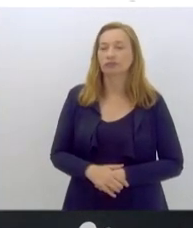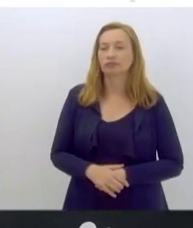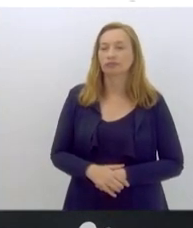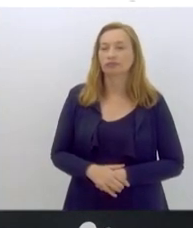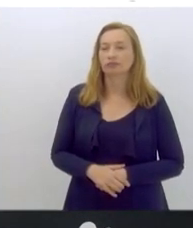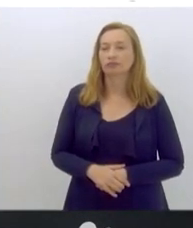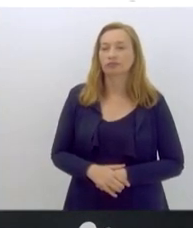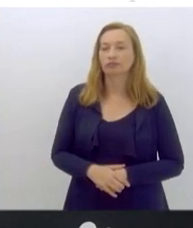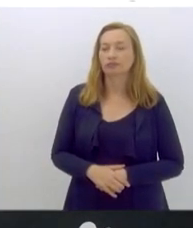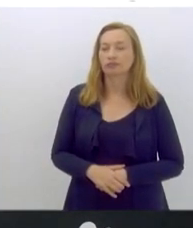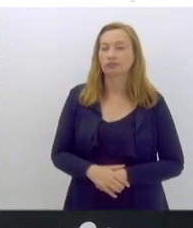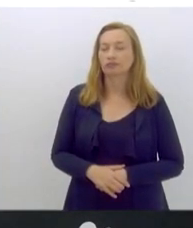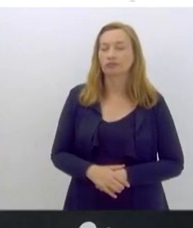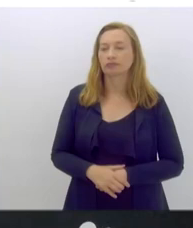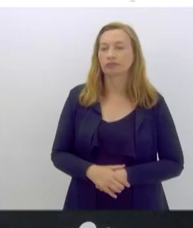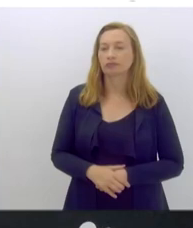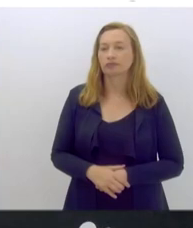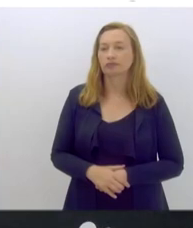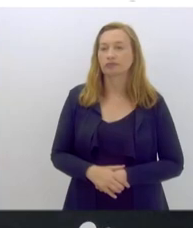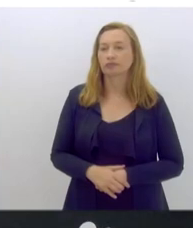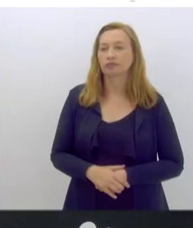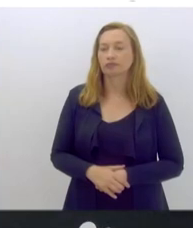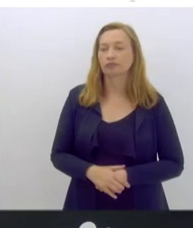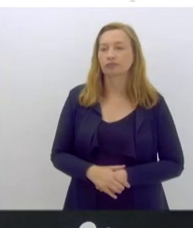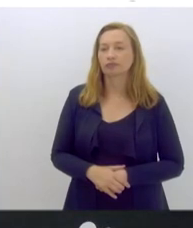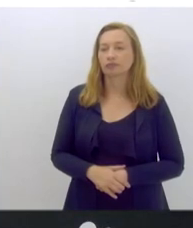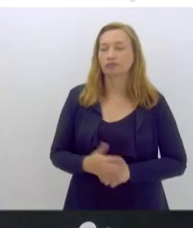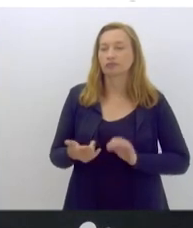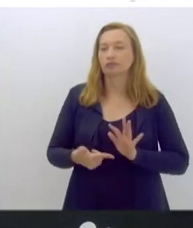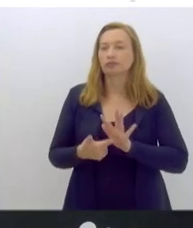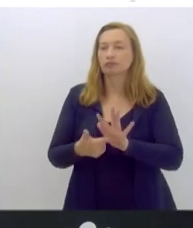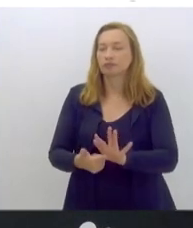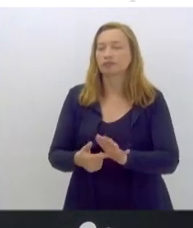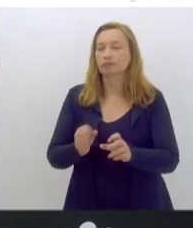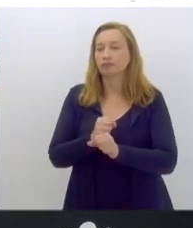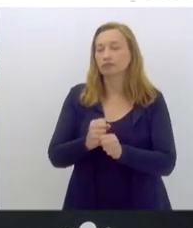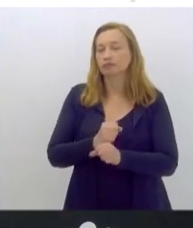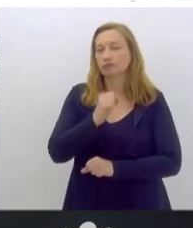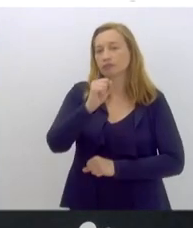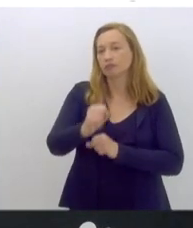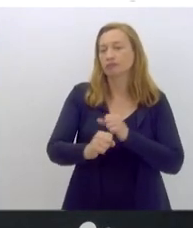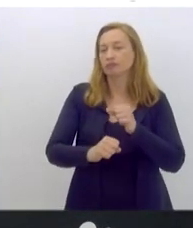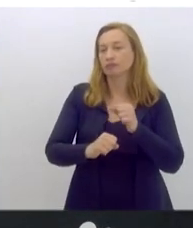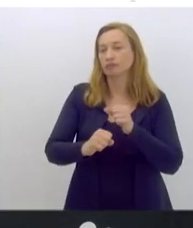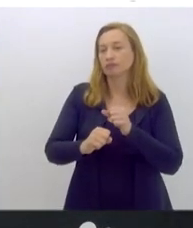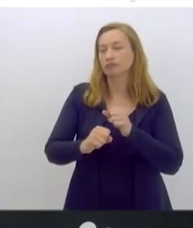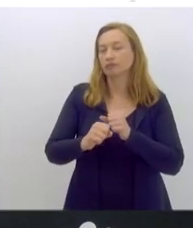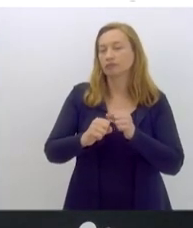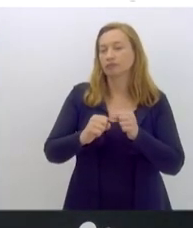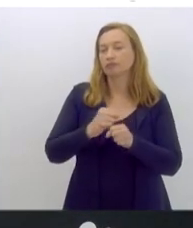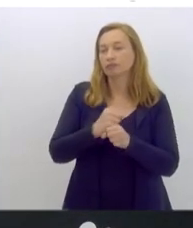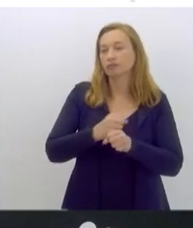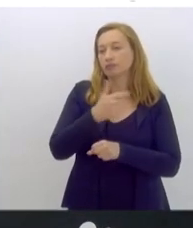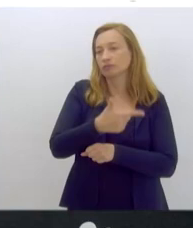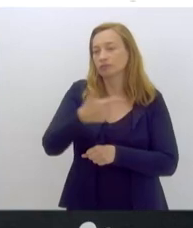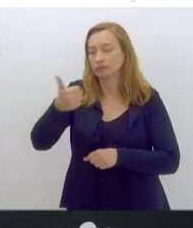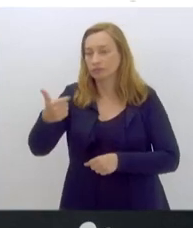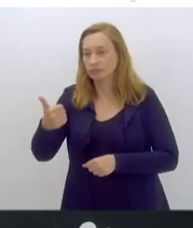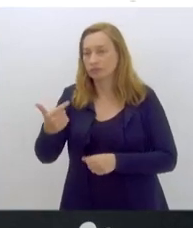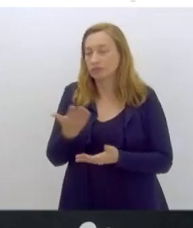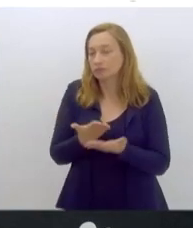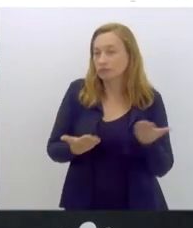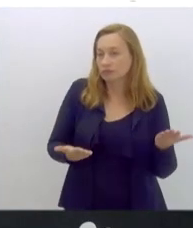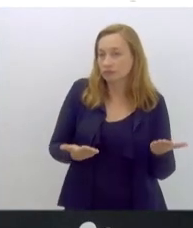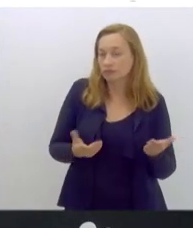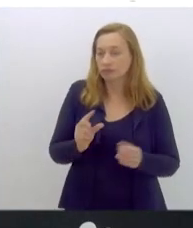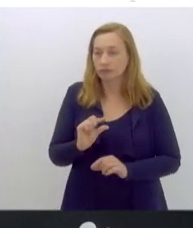e é isso Vai representar no ano de 22 uma perda considerável e